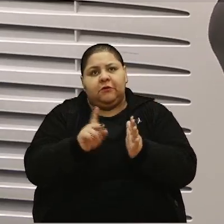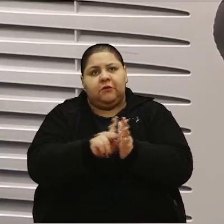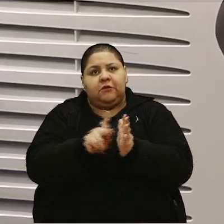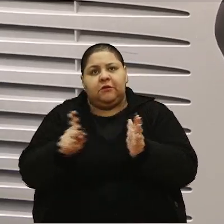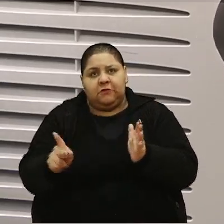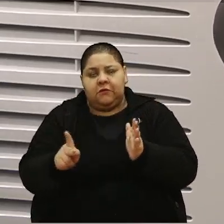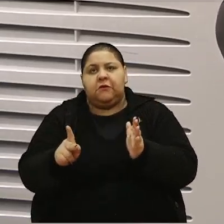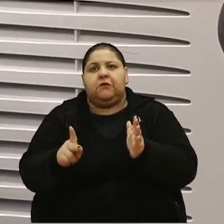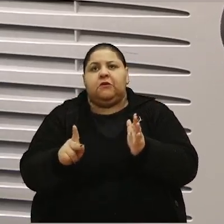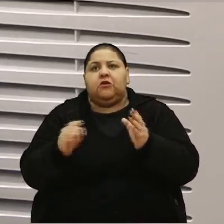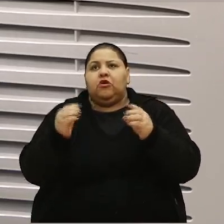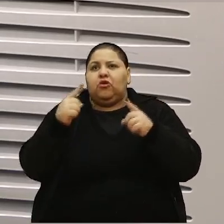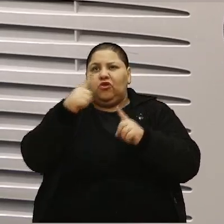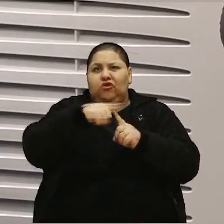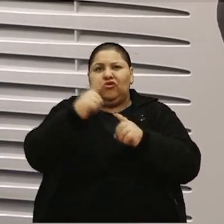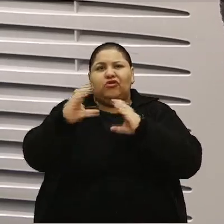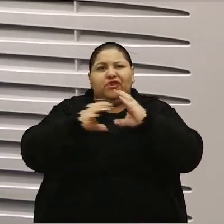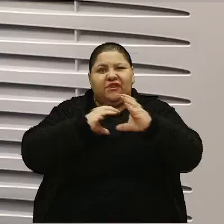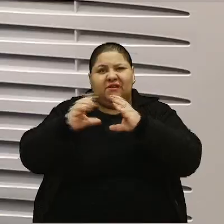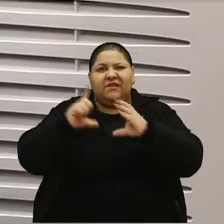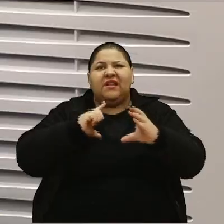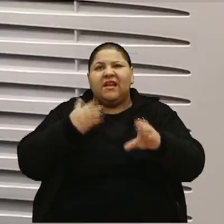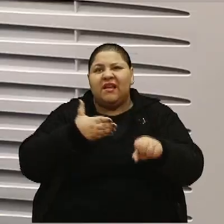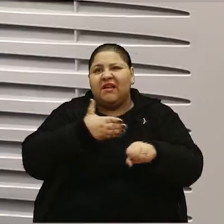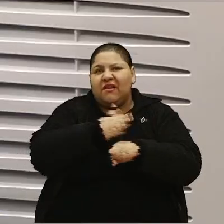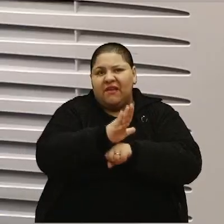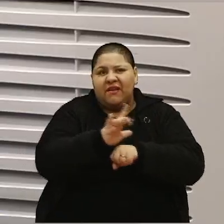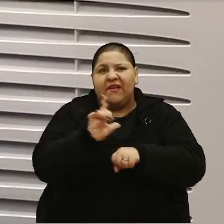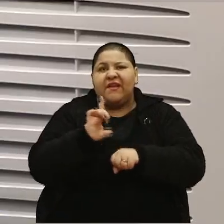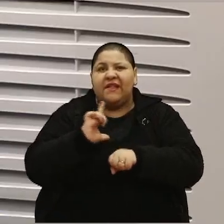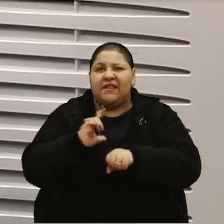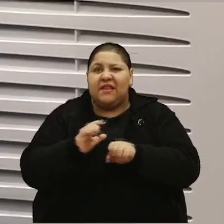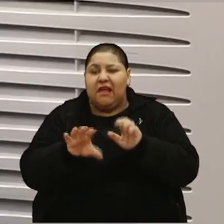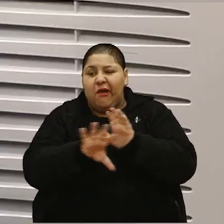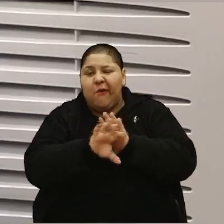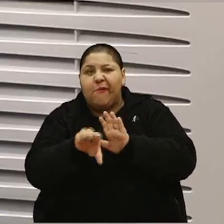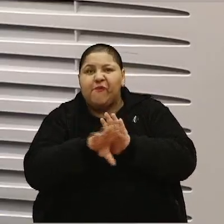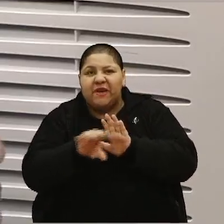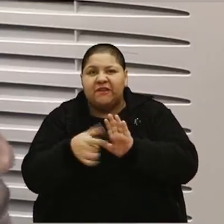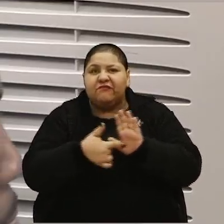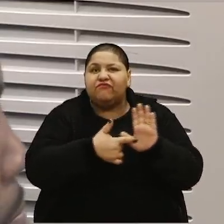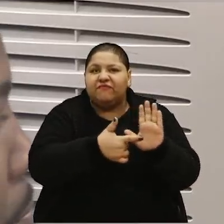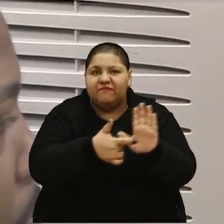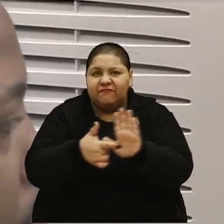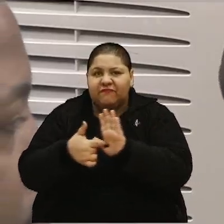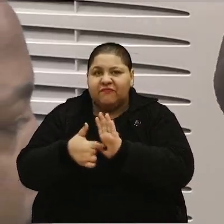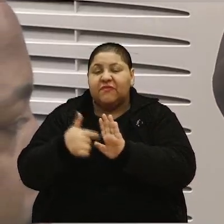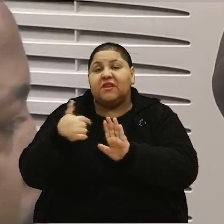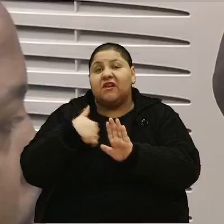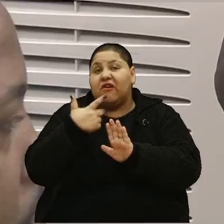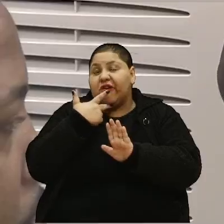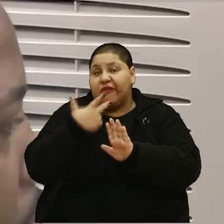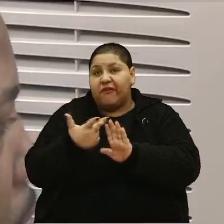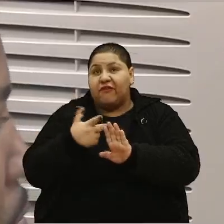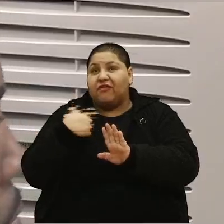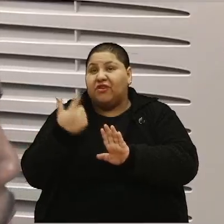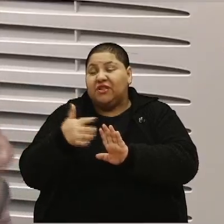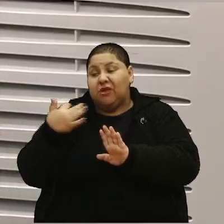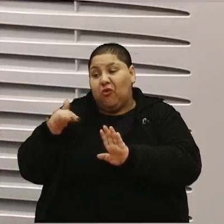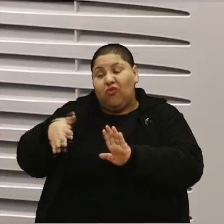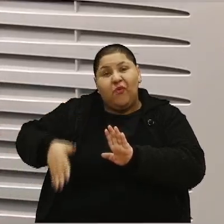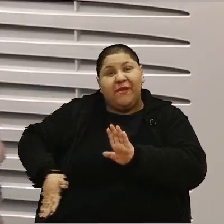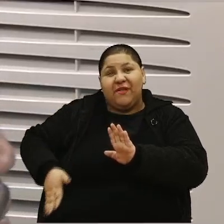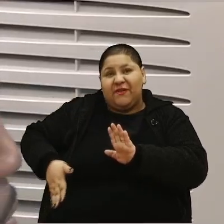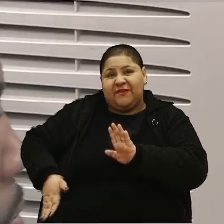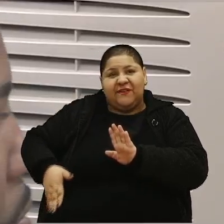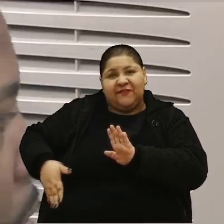de comunicação, porque eles devem ter acesso ali, né? E quem tem prints, divulgar. E eu digo assim, enquanto não doer no bolso, essas pessoas,